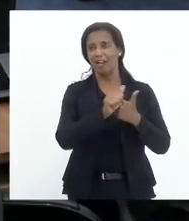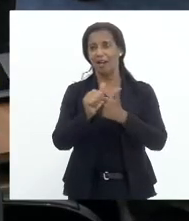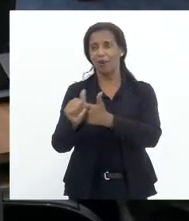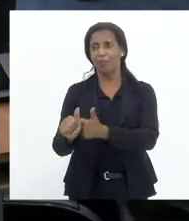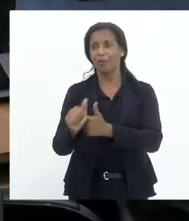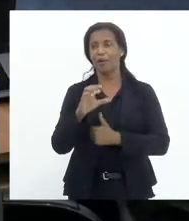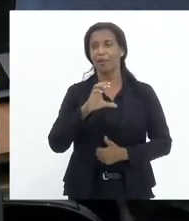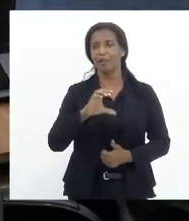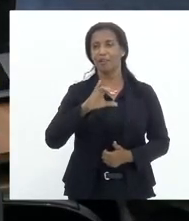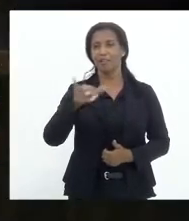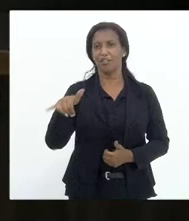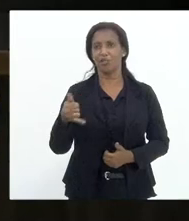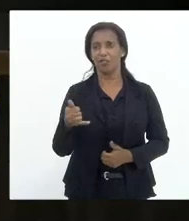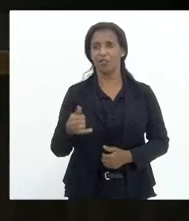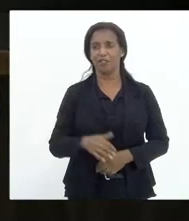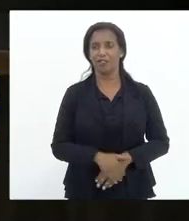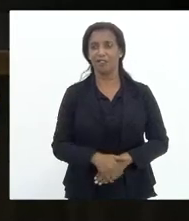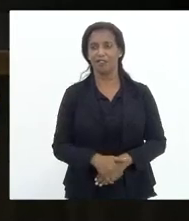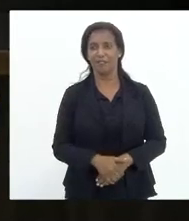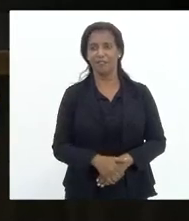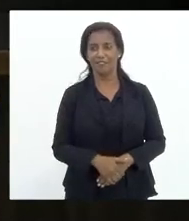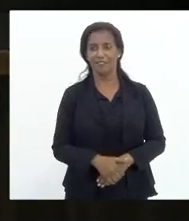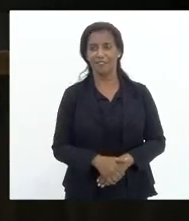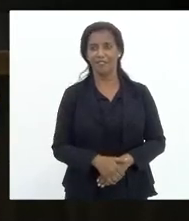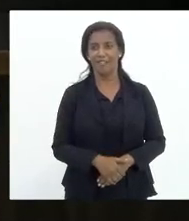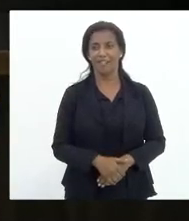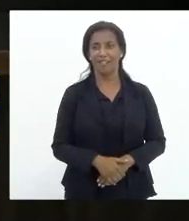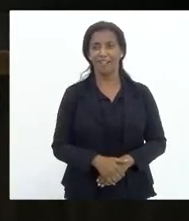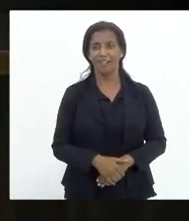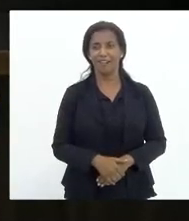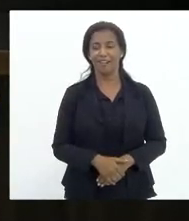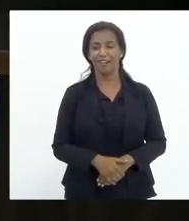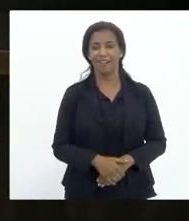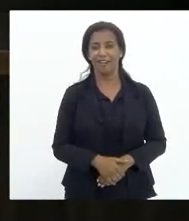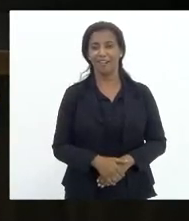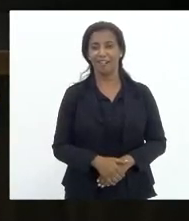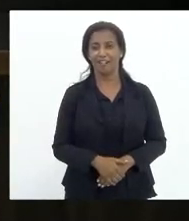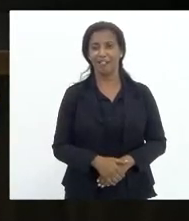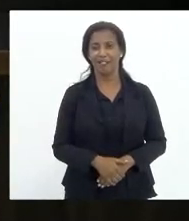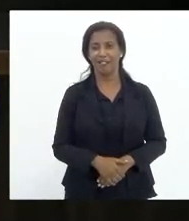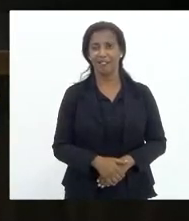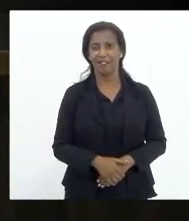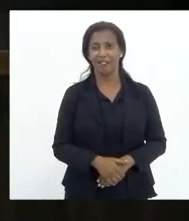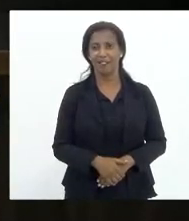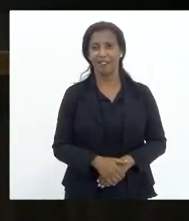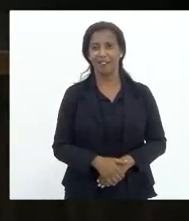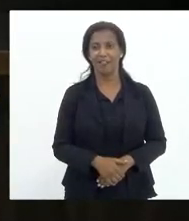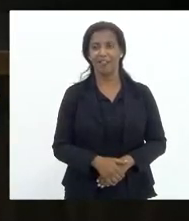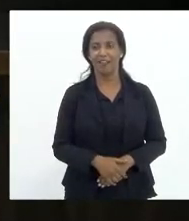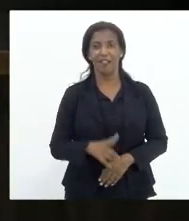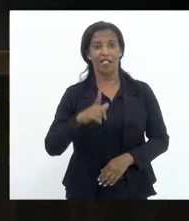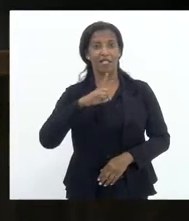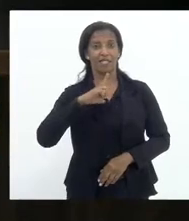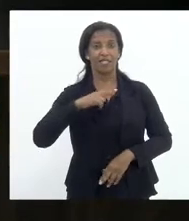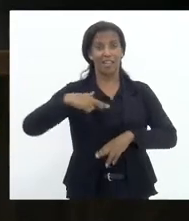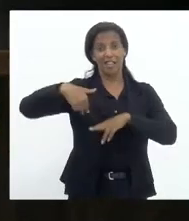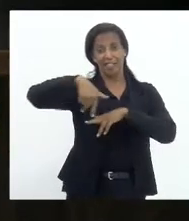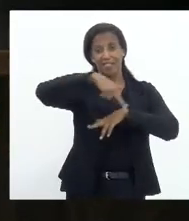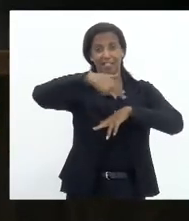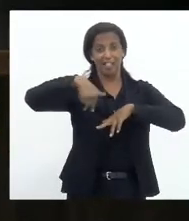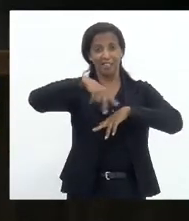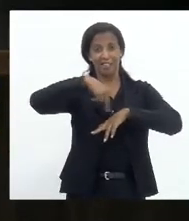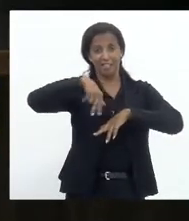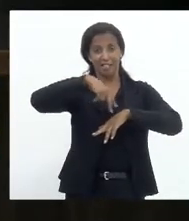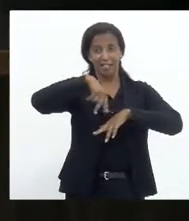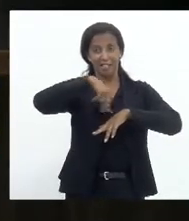houve Ferroviário que venha a ver com tem a ver com dança dança quadradinho de oito de olho não